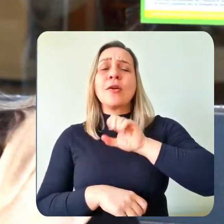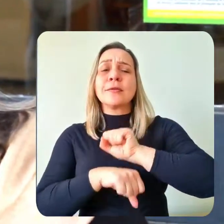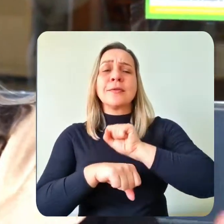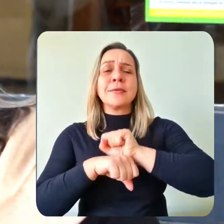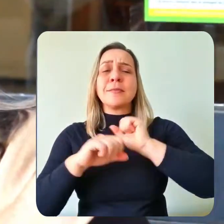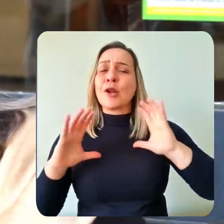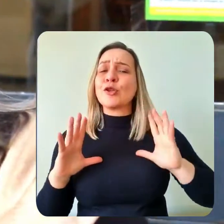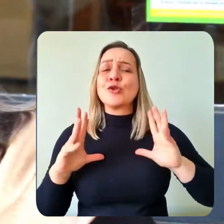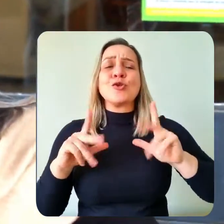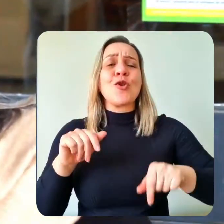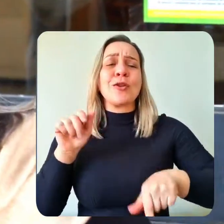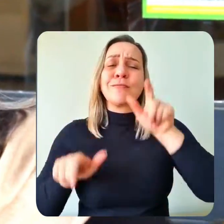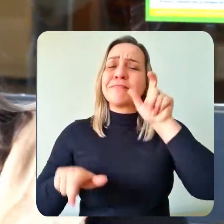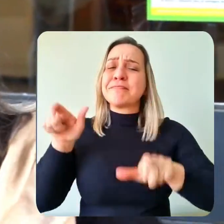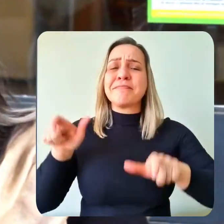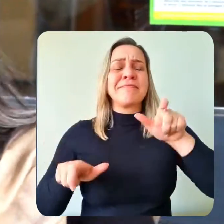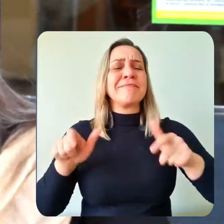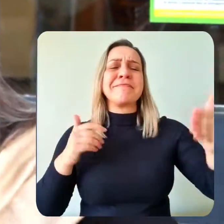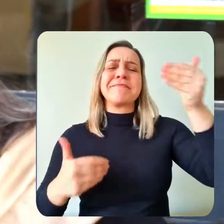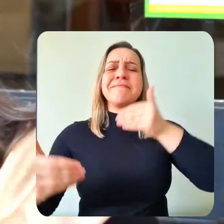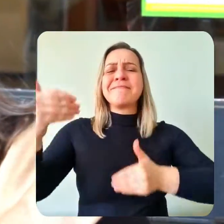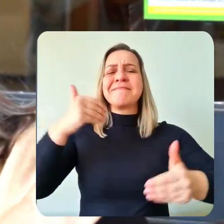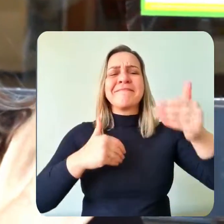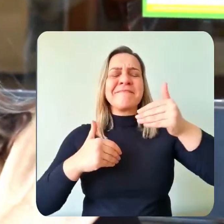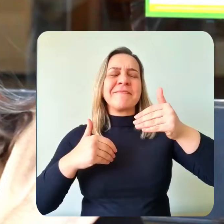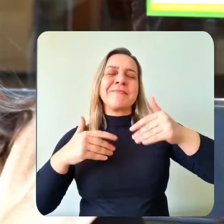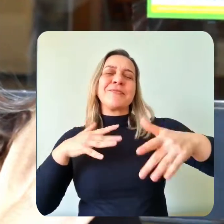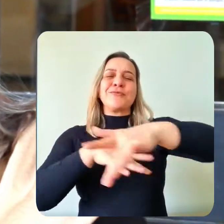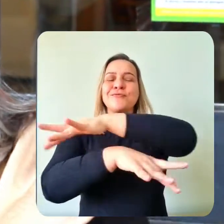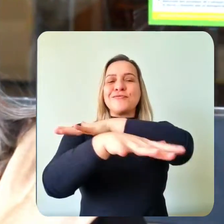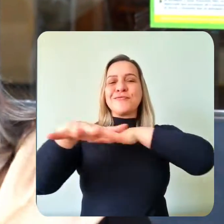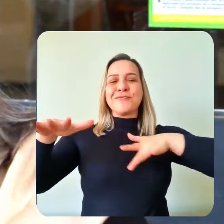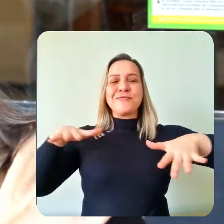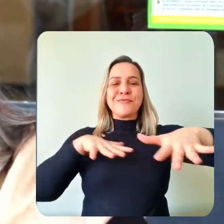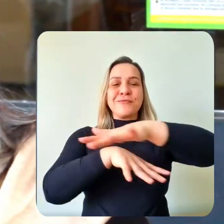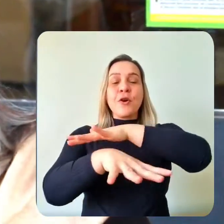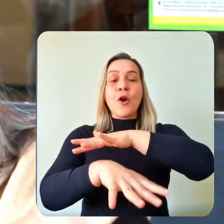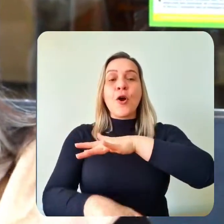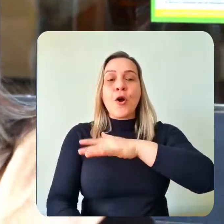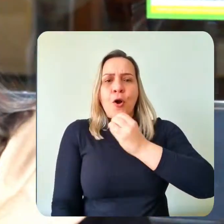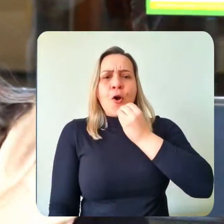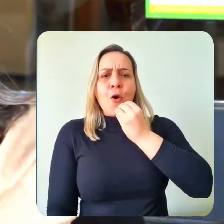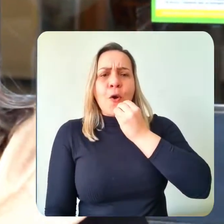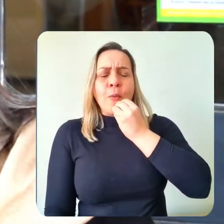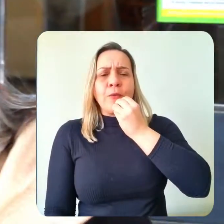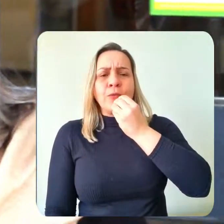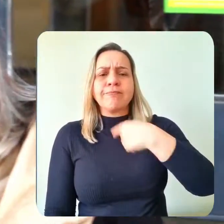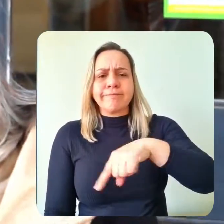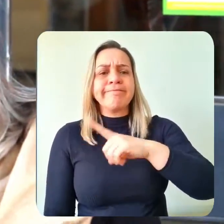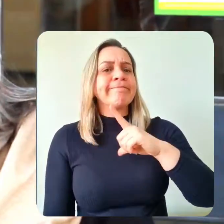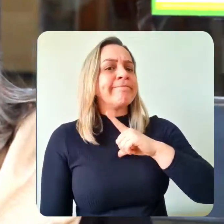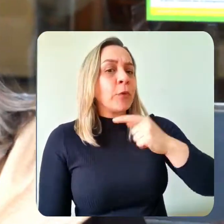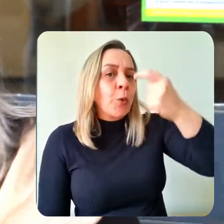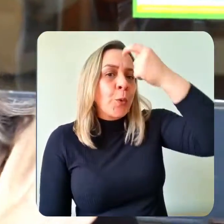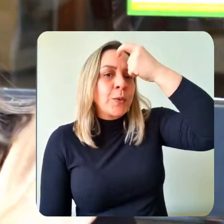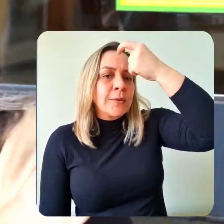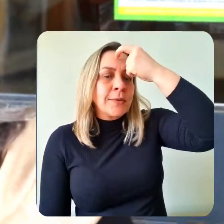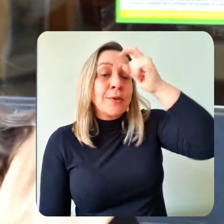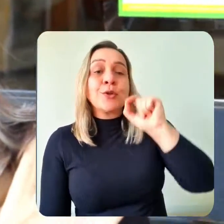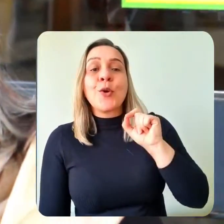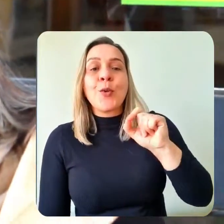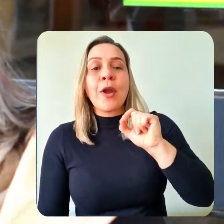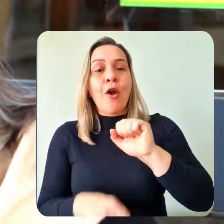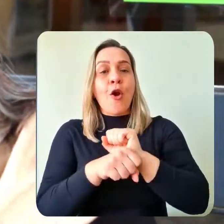todas, todas e todes para povoar esse pátio. E é claro, ainda muito conscientes que nós não